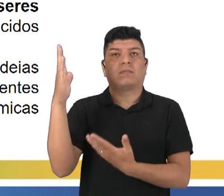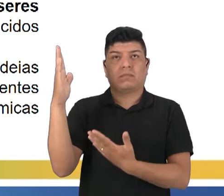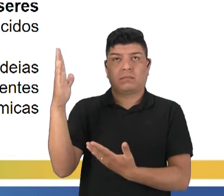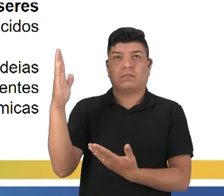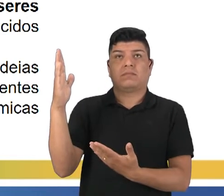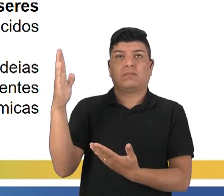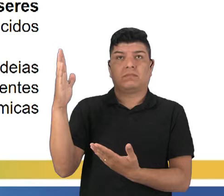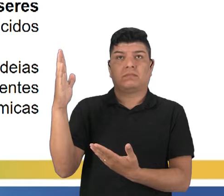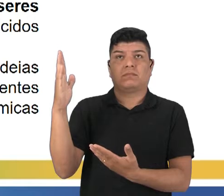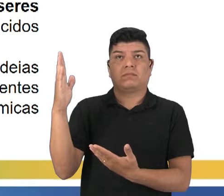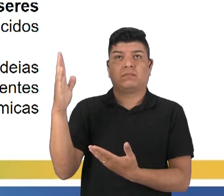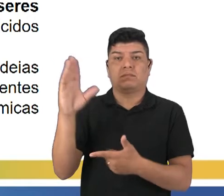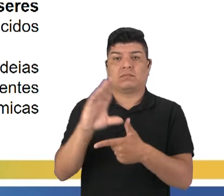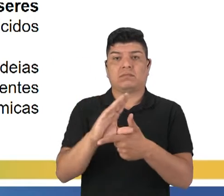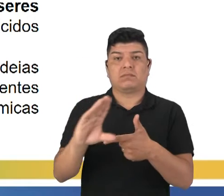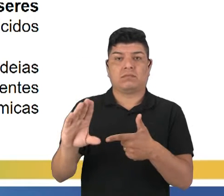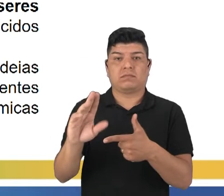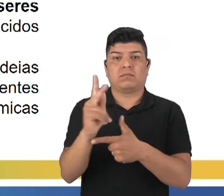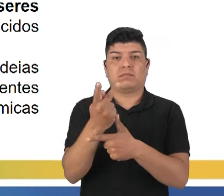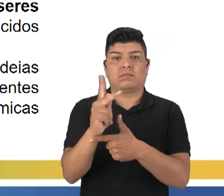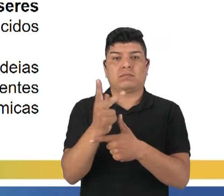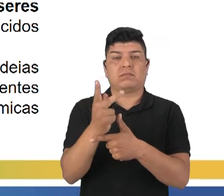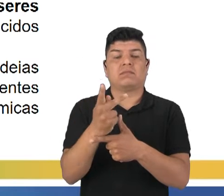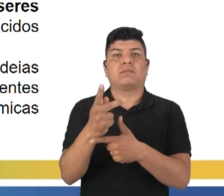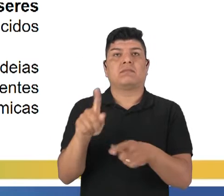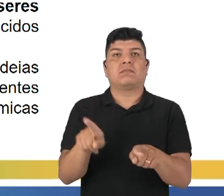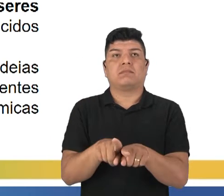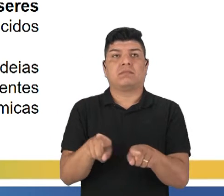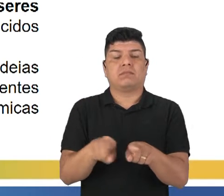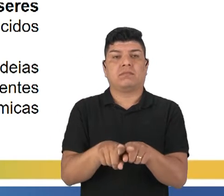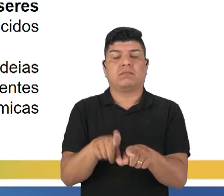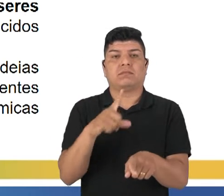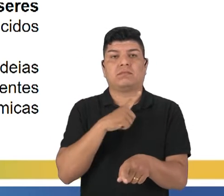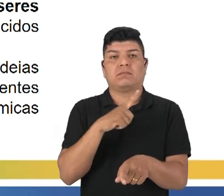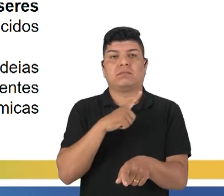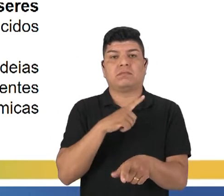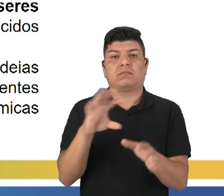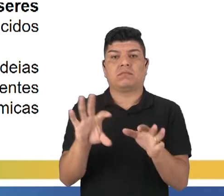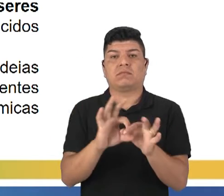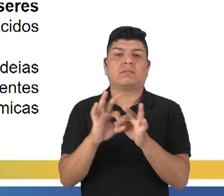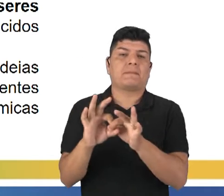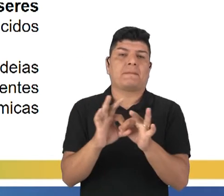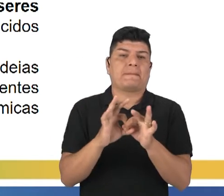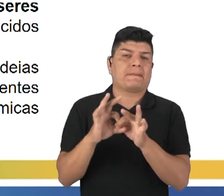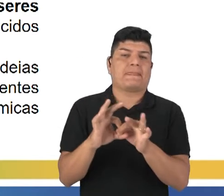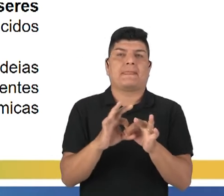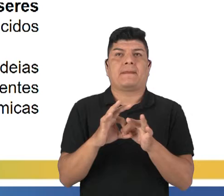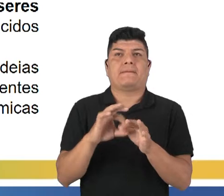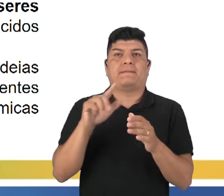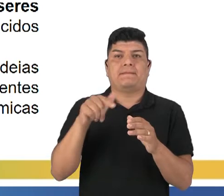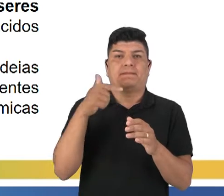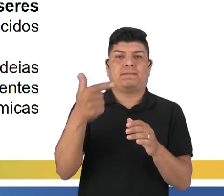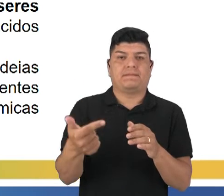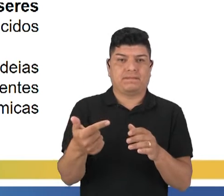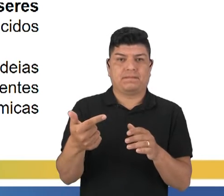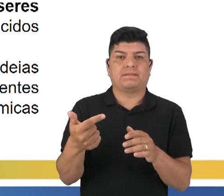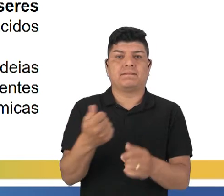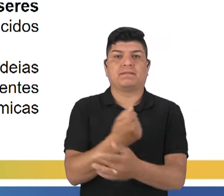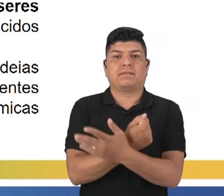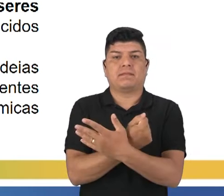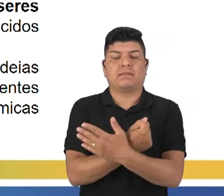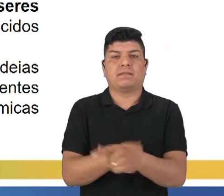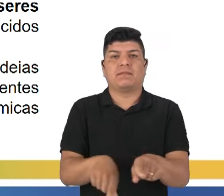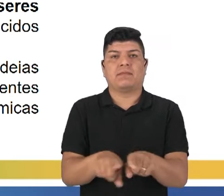que carbono, hidrogênio, e o radical é onde vai ter essas ligações com outros